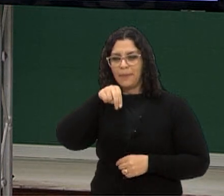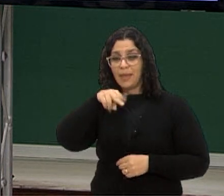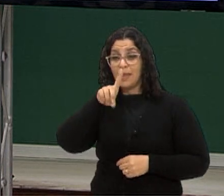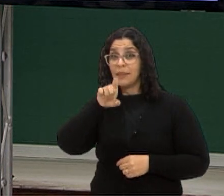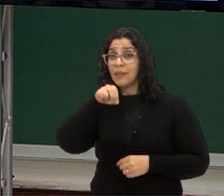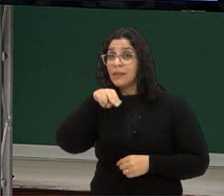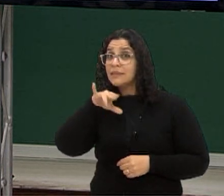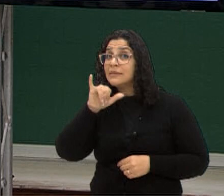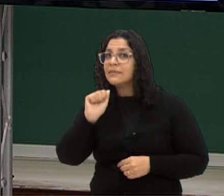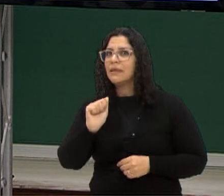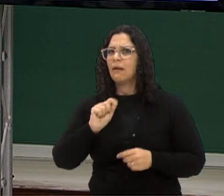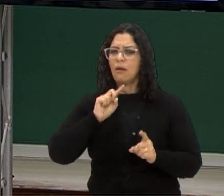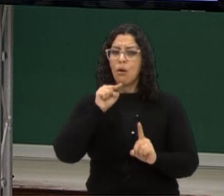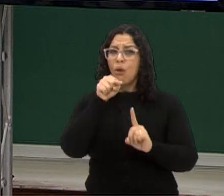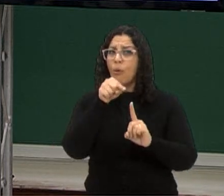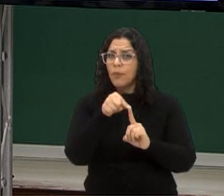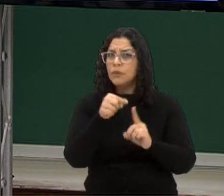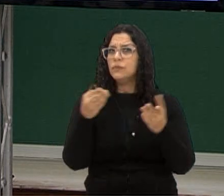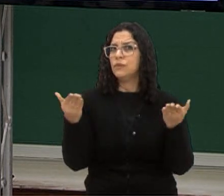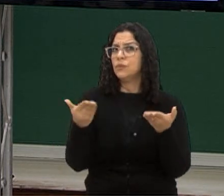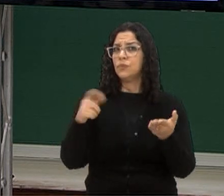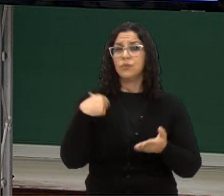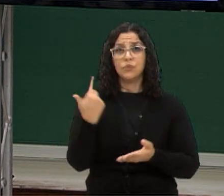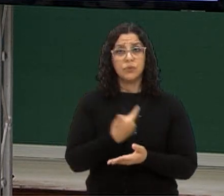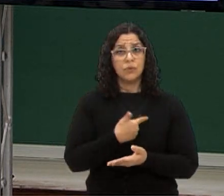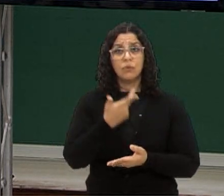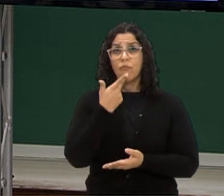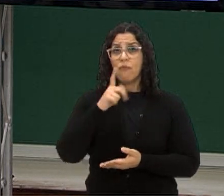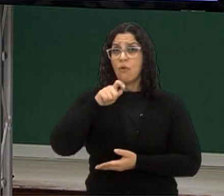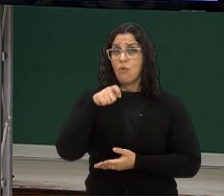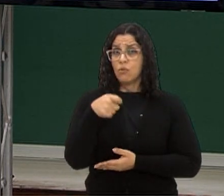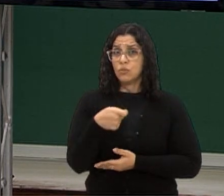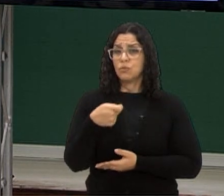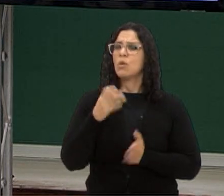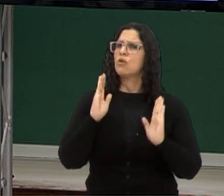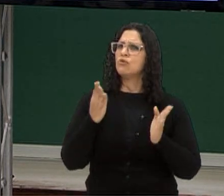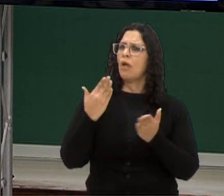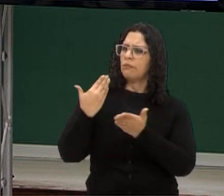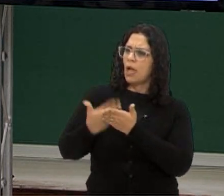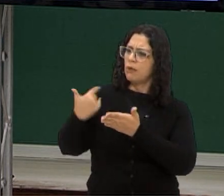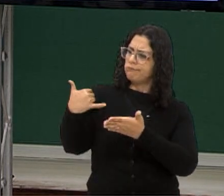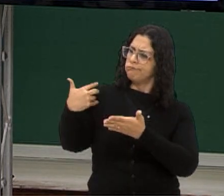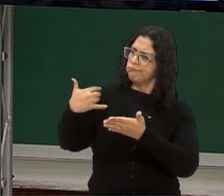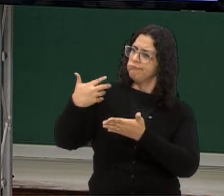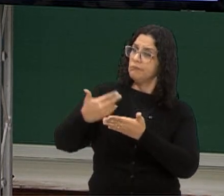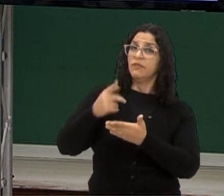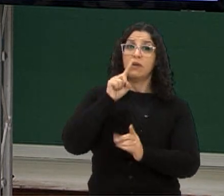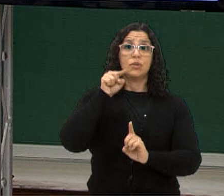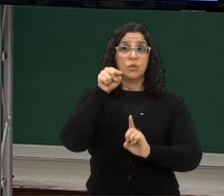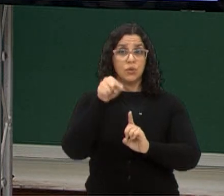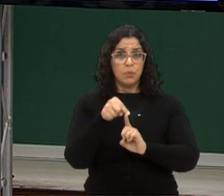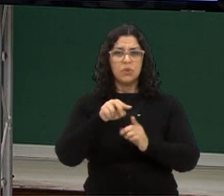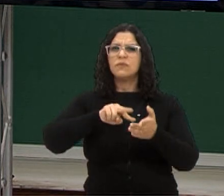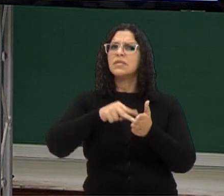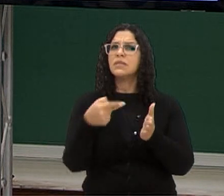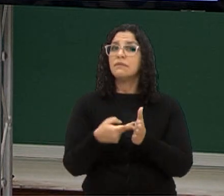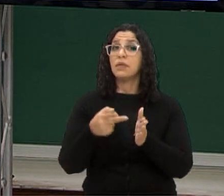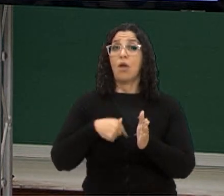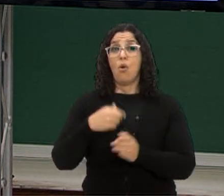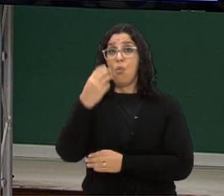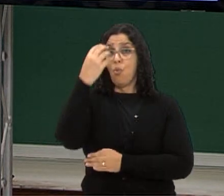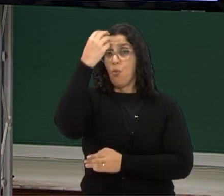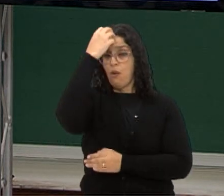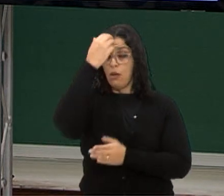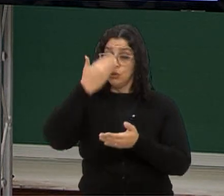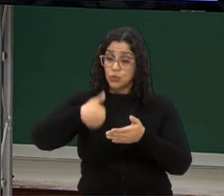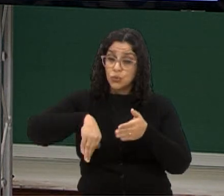nossos objetivos. Então, nós começamos já algumas aulas falar sobre esse objetivo, que da chegada da corte